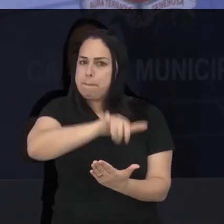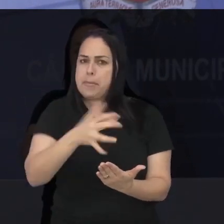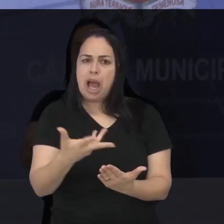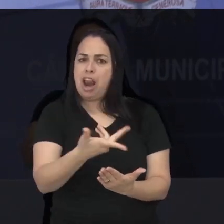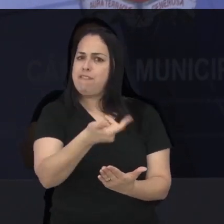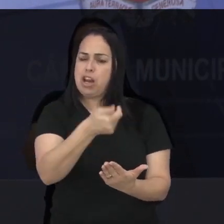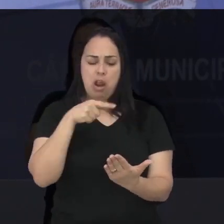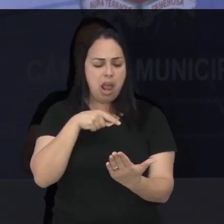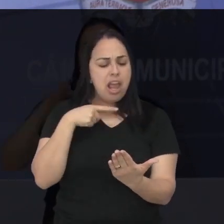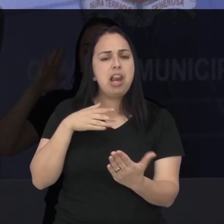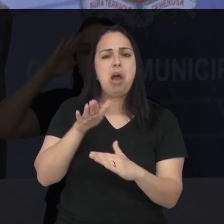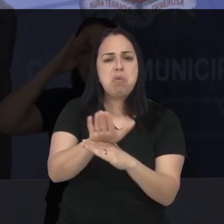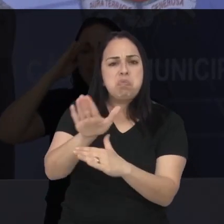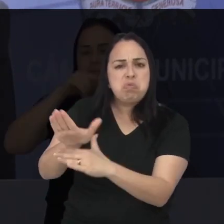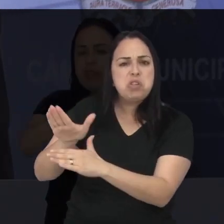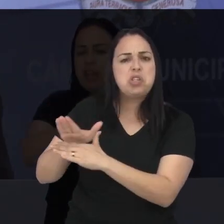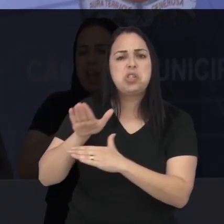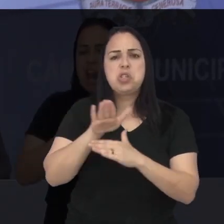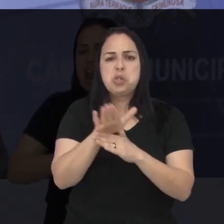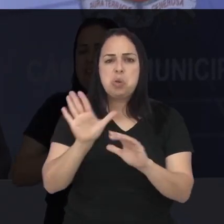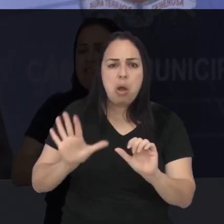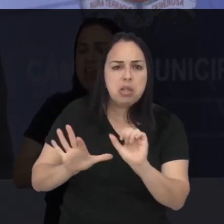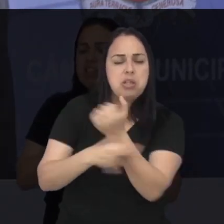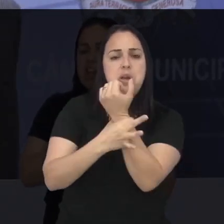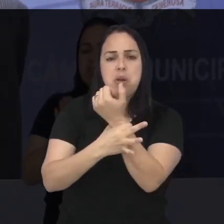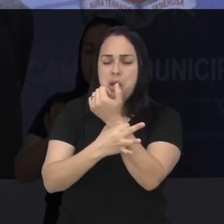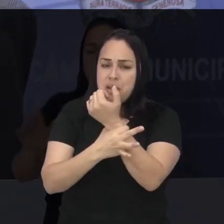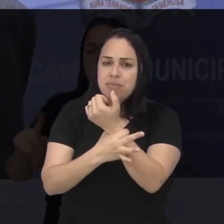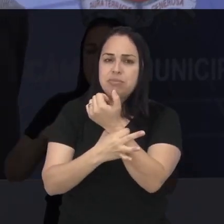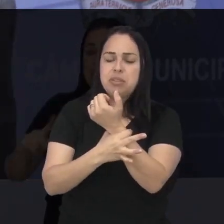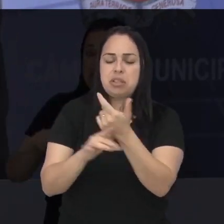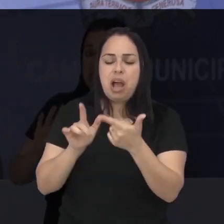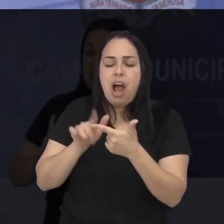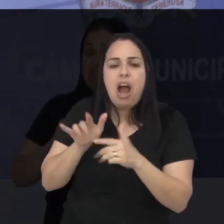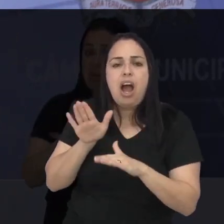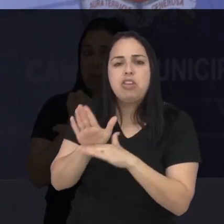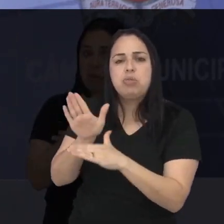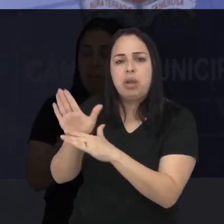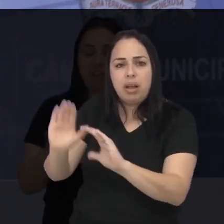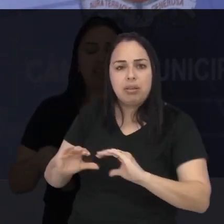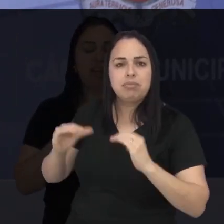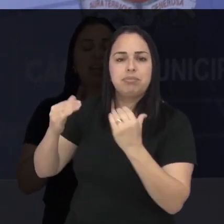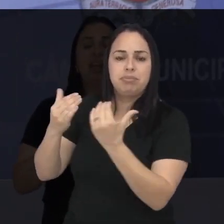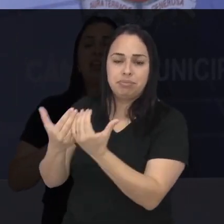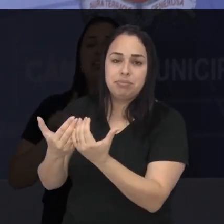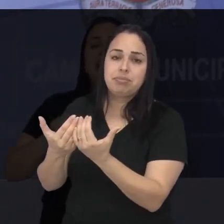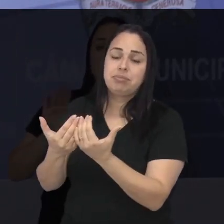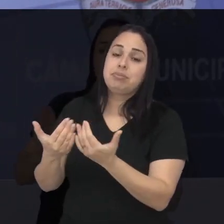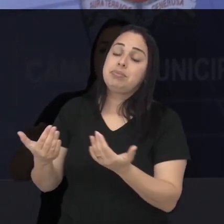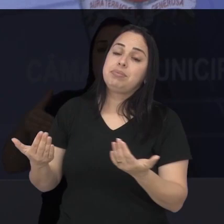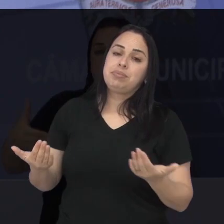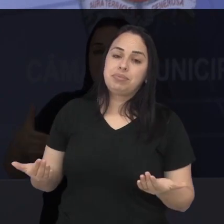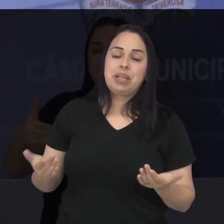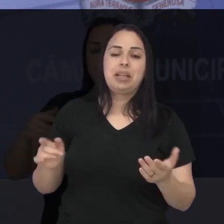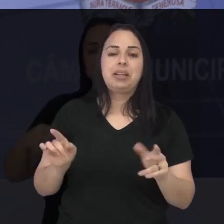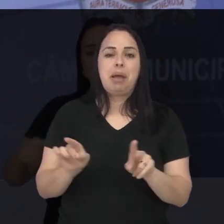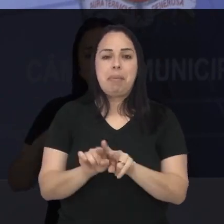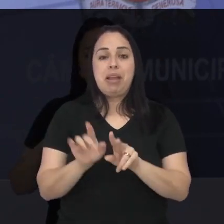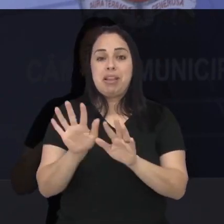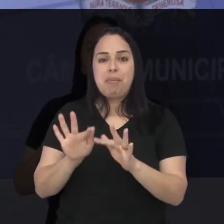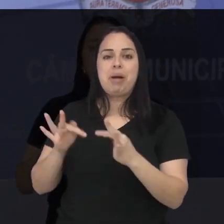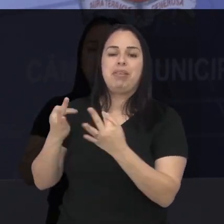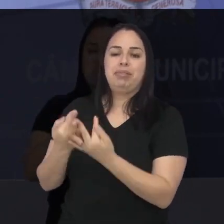esse tenente-coronel, o que ele fez pela segurança pública, o que ele fez pela comunidade joseense e o que ele fez